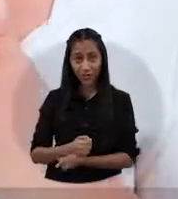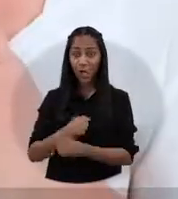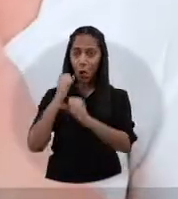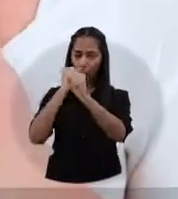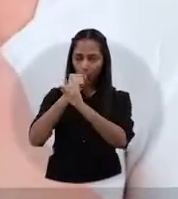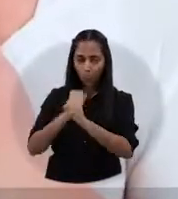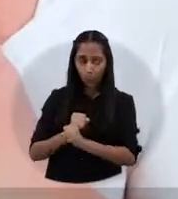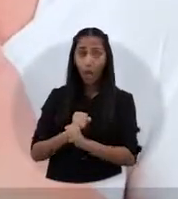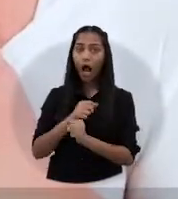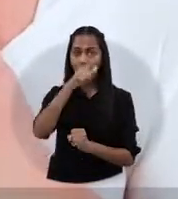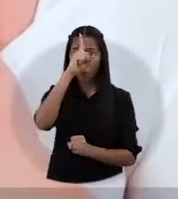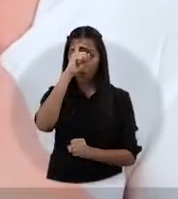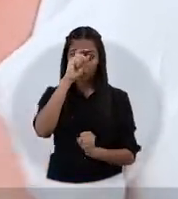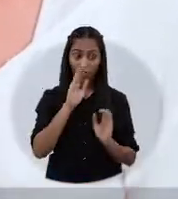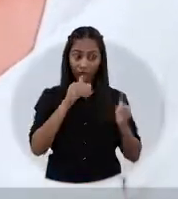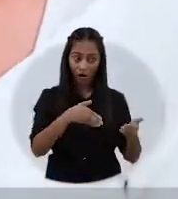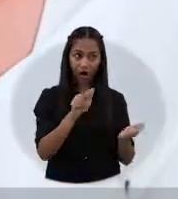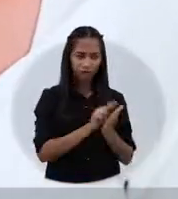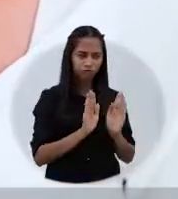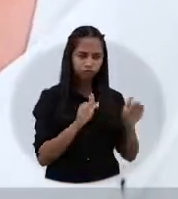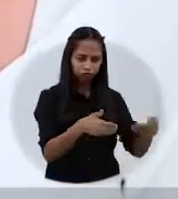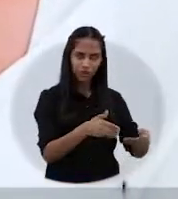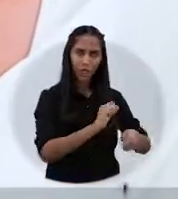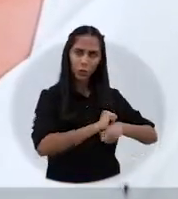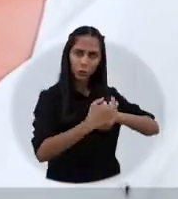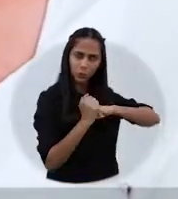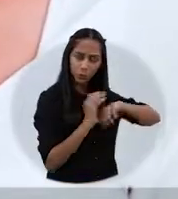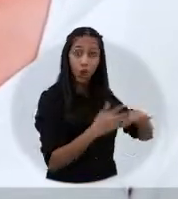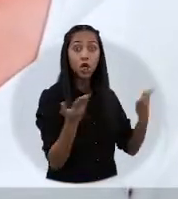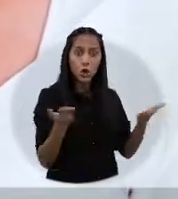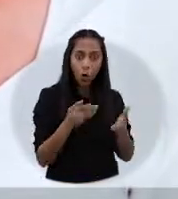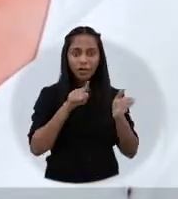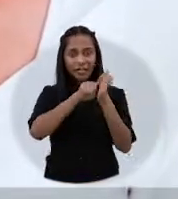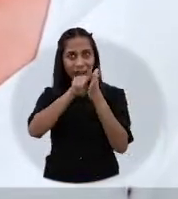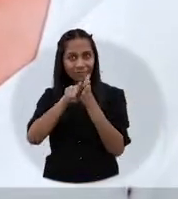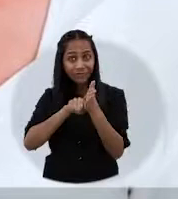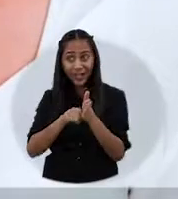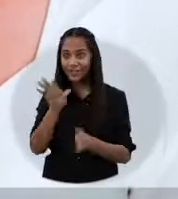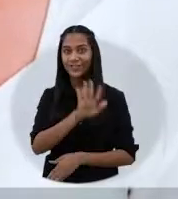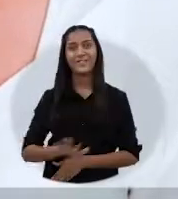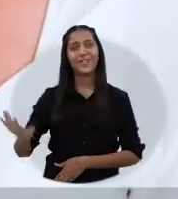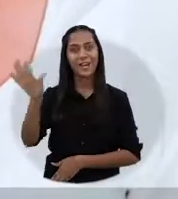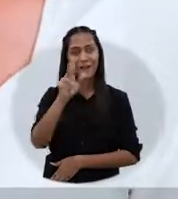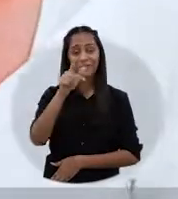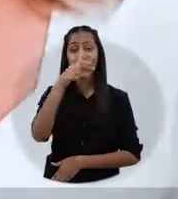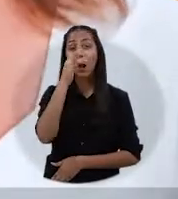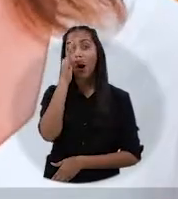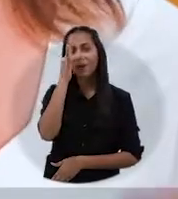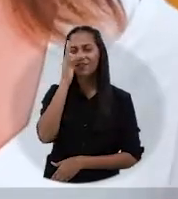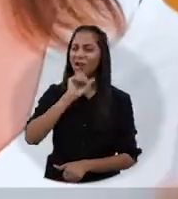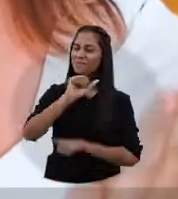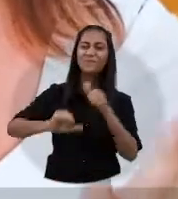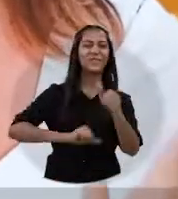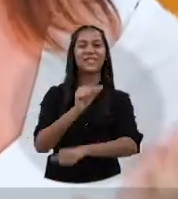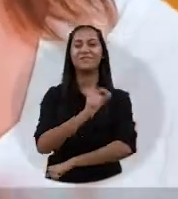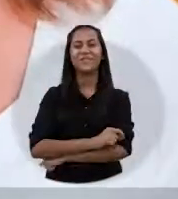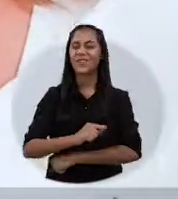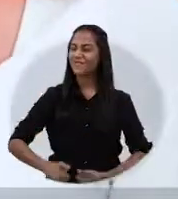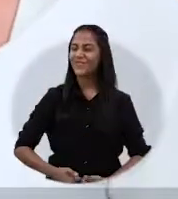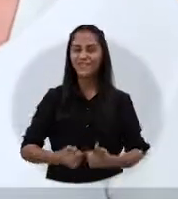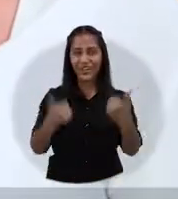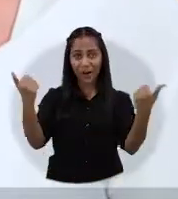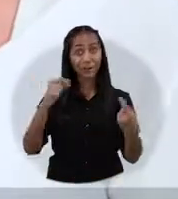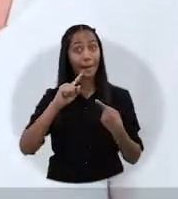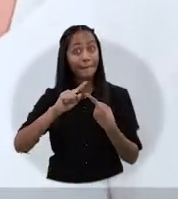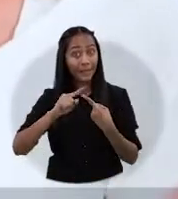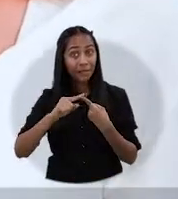organização. Ela fez um hospital de campanha contra o Covid ao lado e hoje é um centro de testagem e consulta. Rosalba está mudando Mossoró